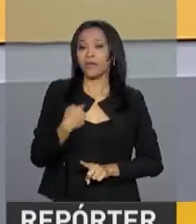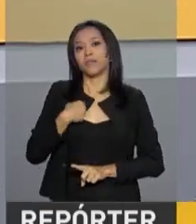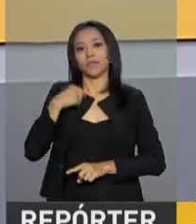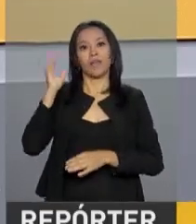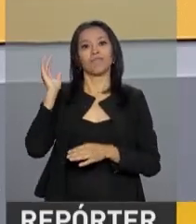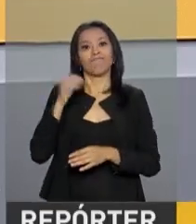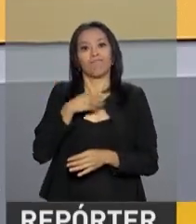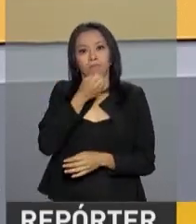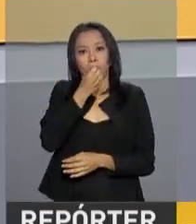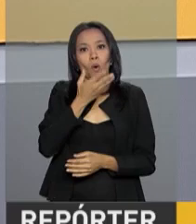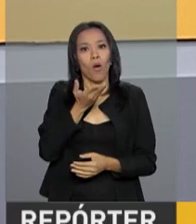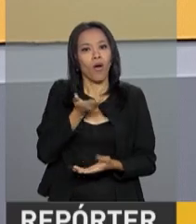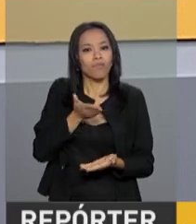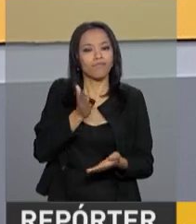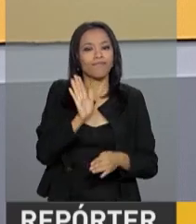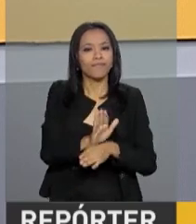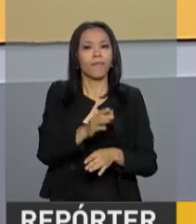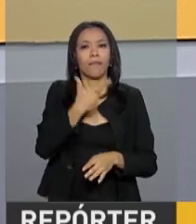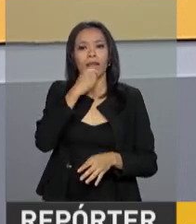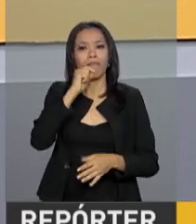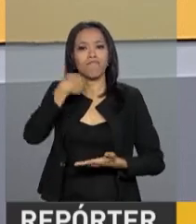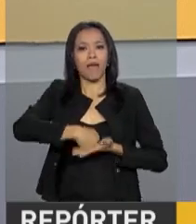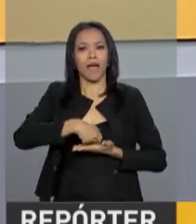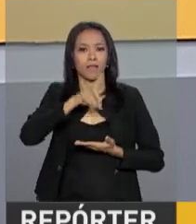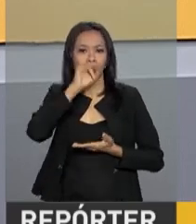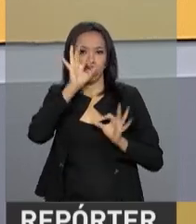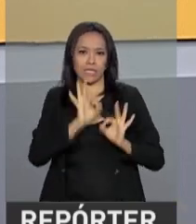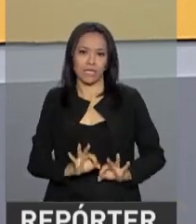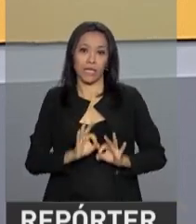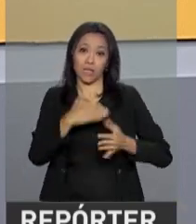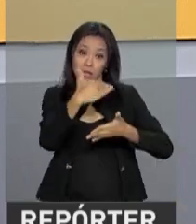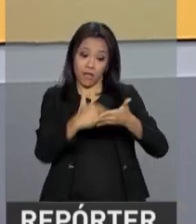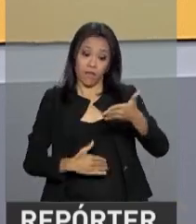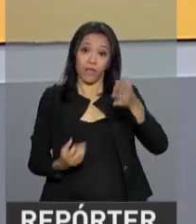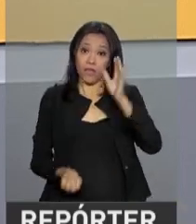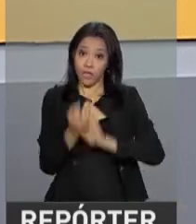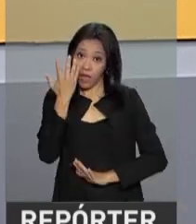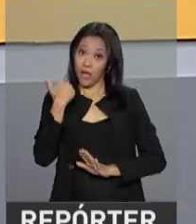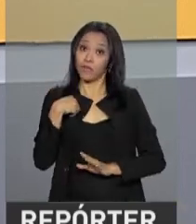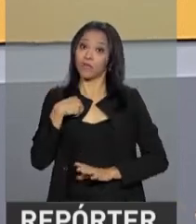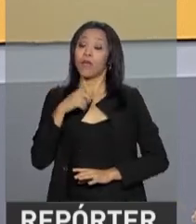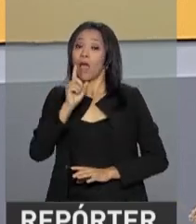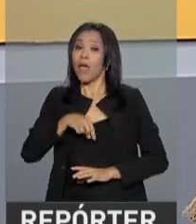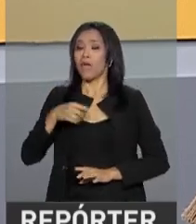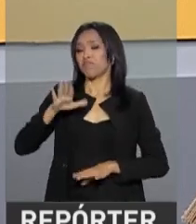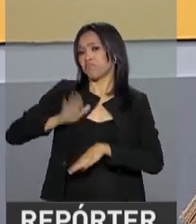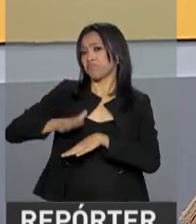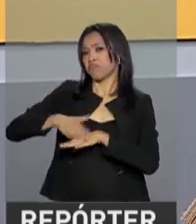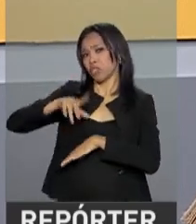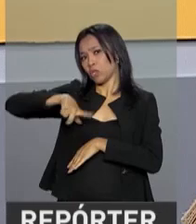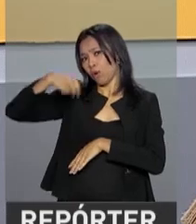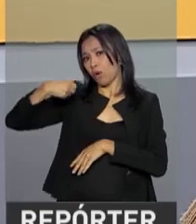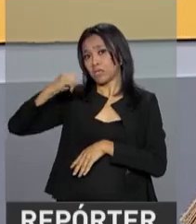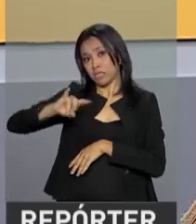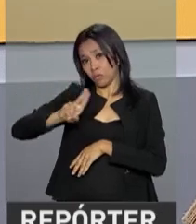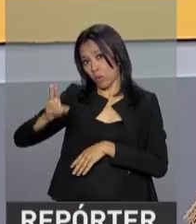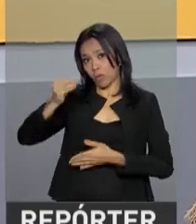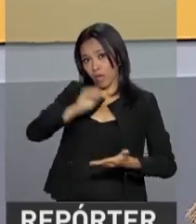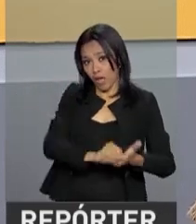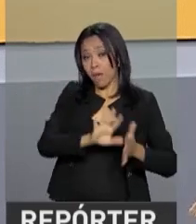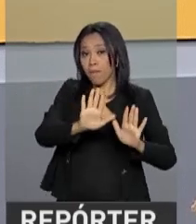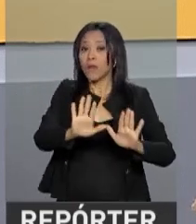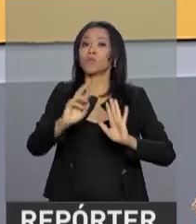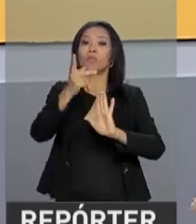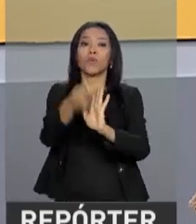para isso foi criado um novo cadastro positivo hoje ele é uma opção para o consumidor mas um projeto aprovado pela câmara